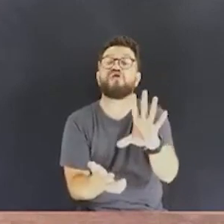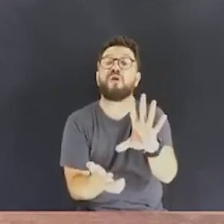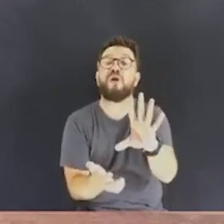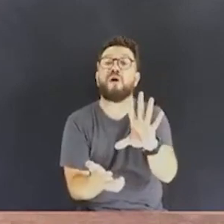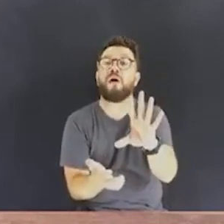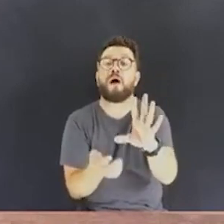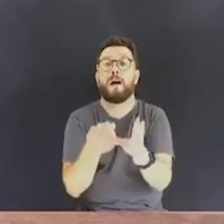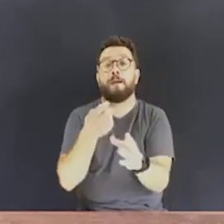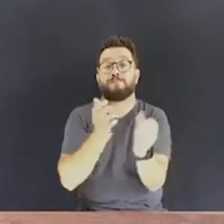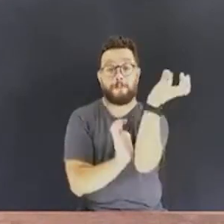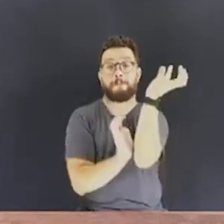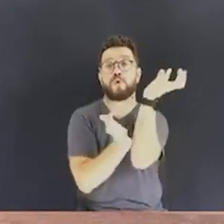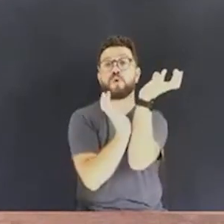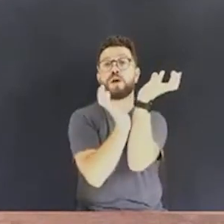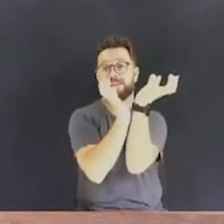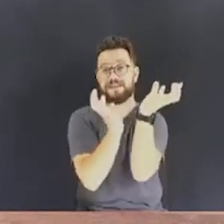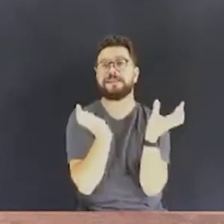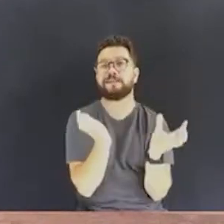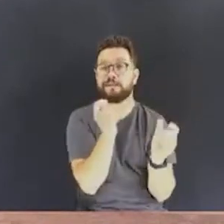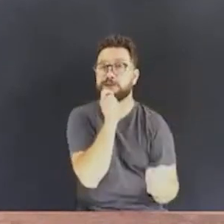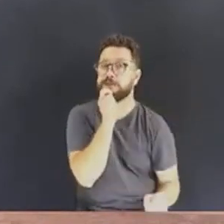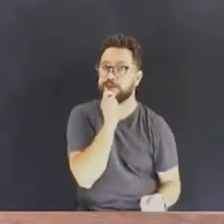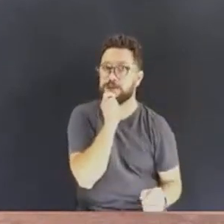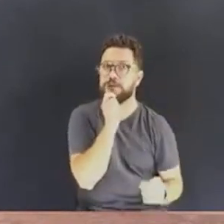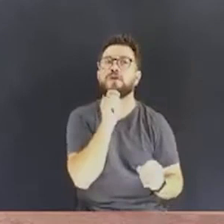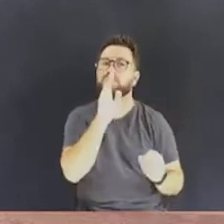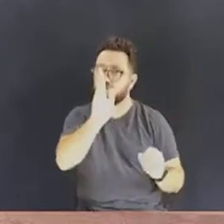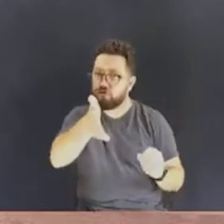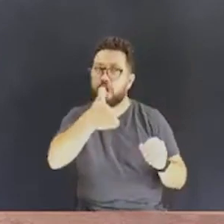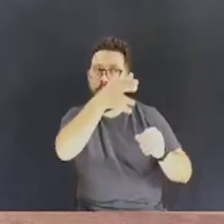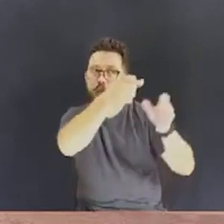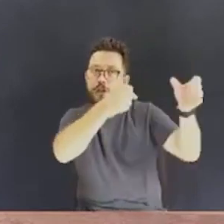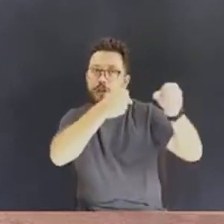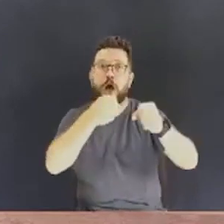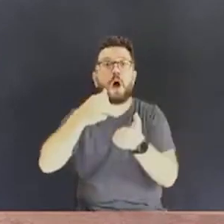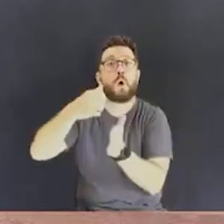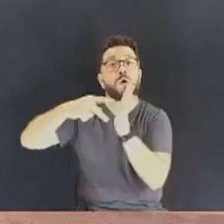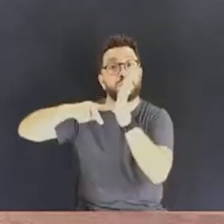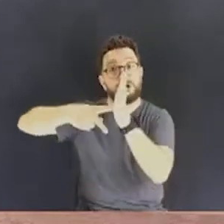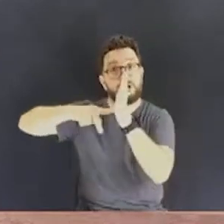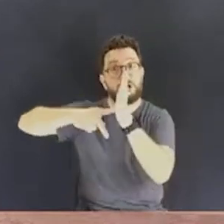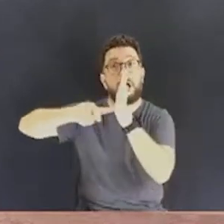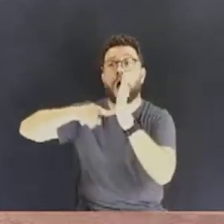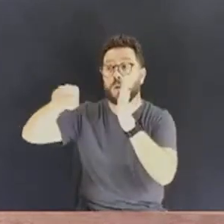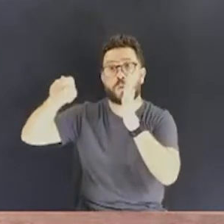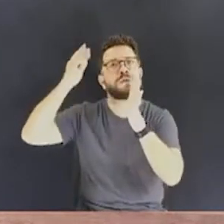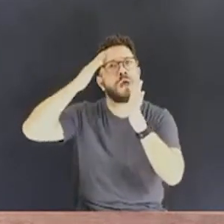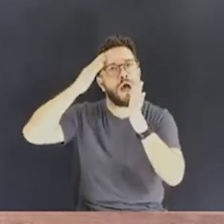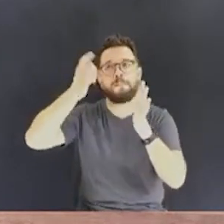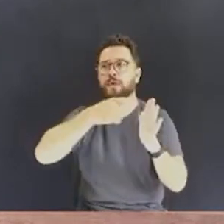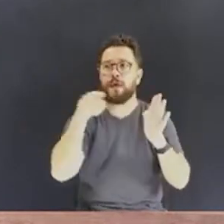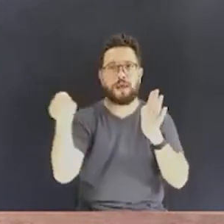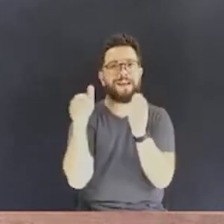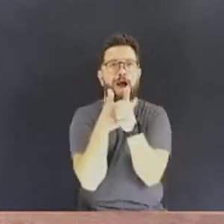já estão sendo contratados, inclusive o sindicato sabe disso porque tem acompanhado as nomeações.